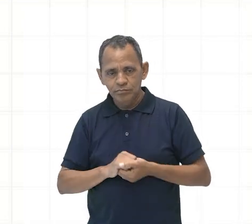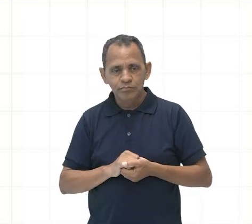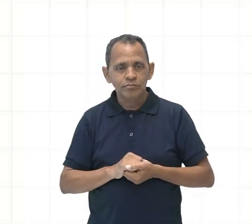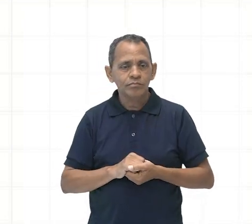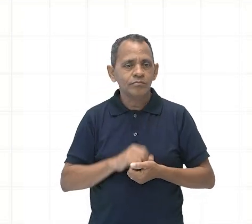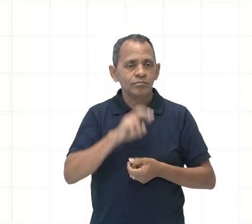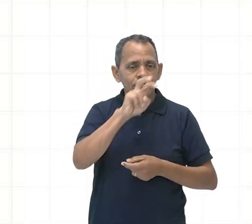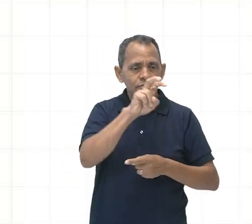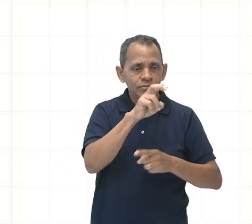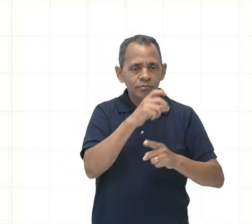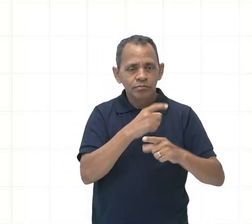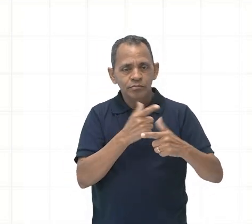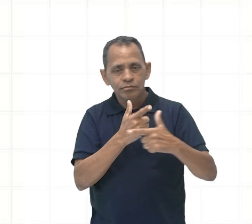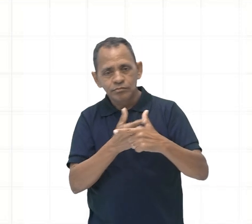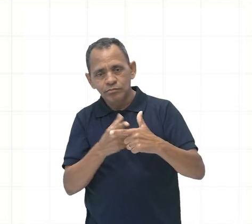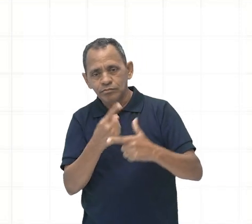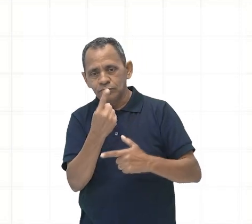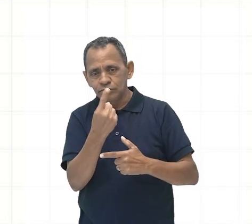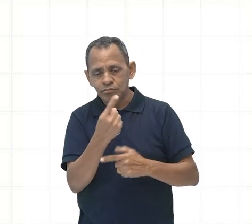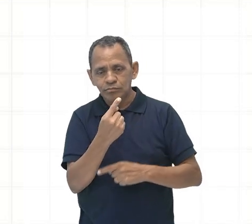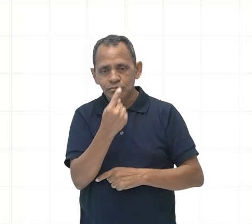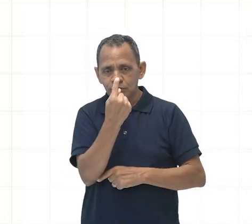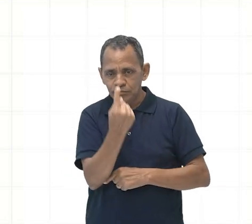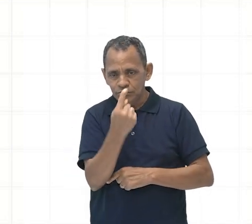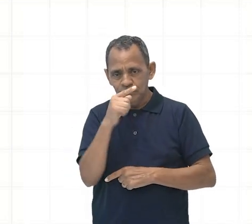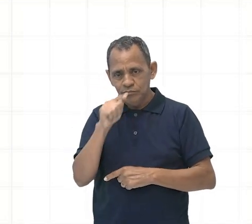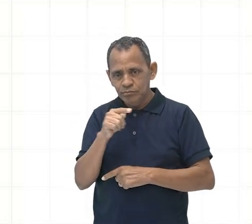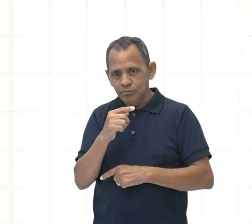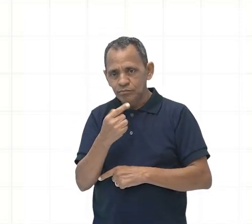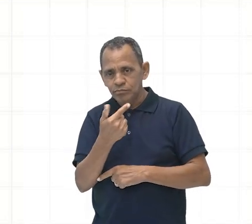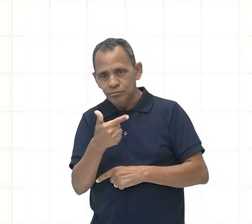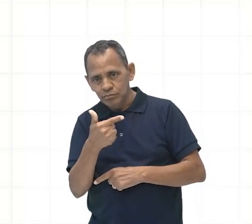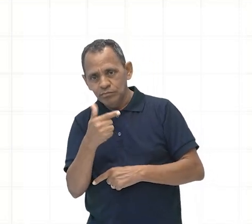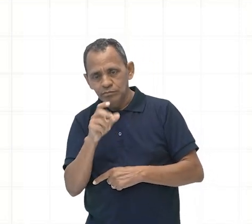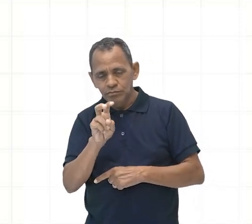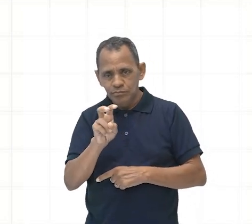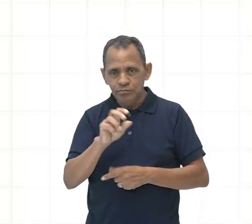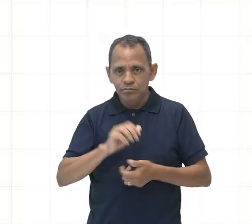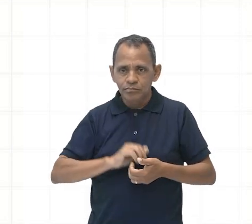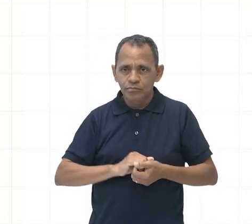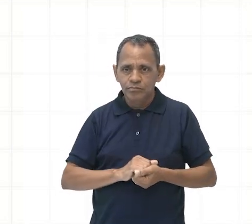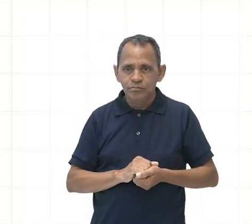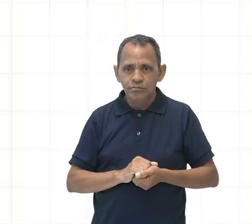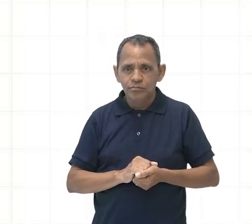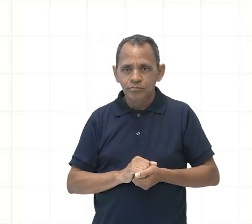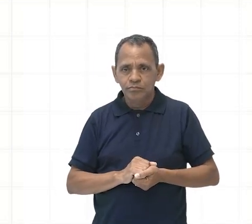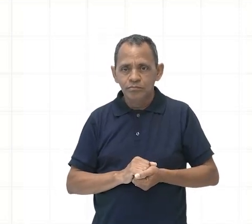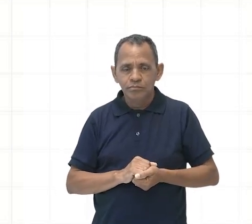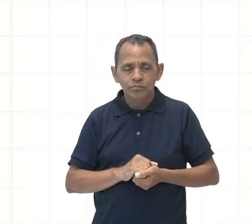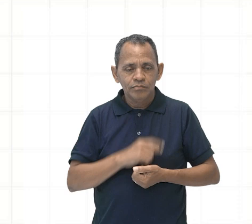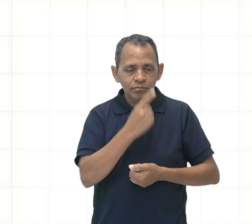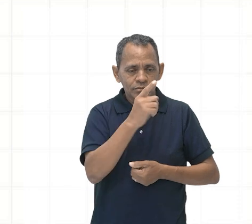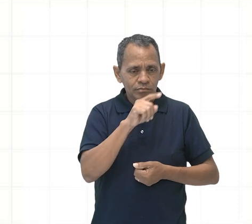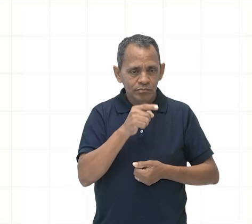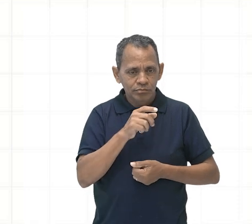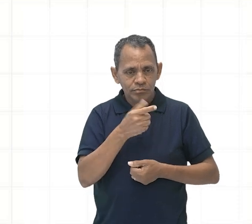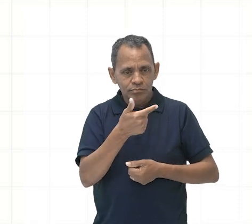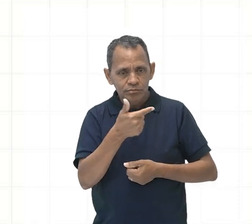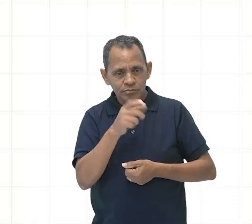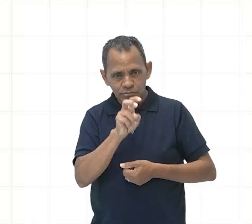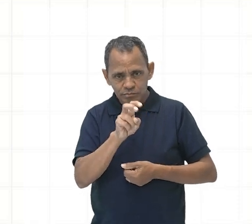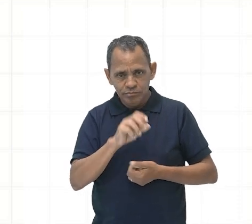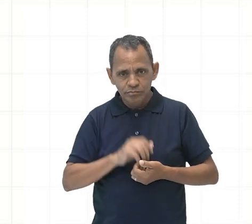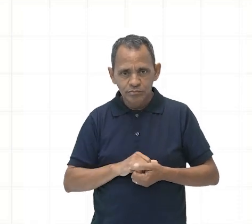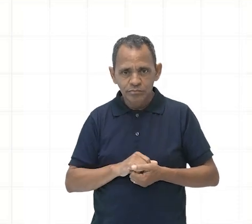1, nós vamos ter aqui 1,25. Professor, beleza, 1,25. E